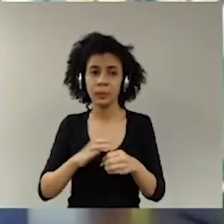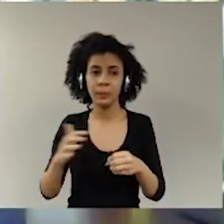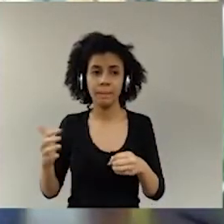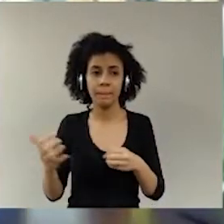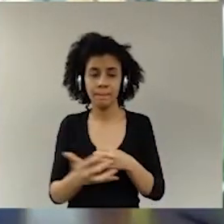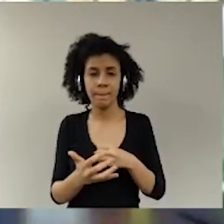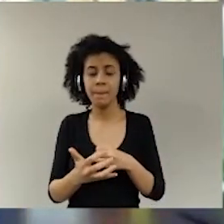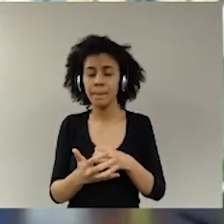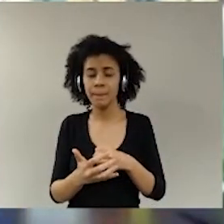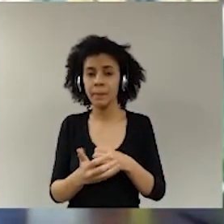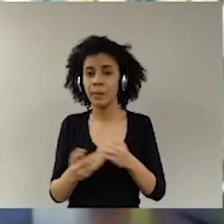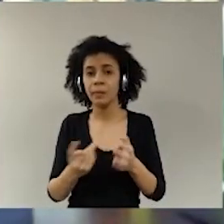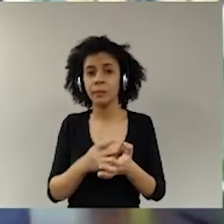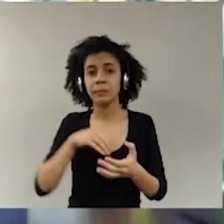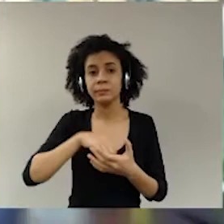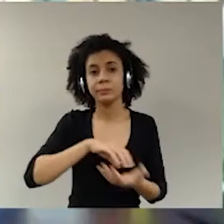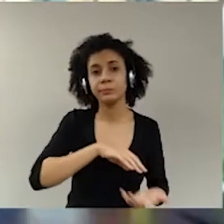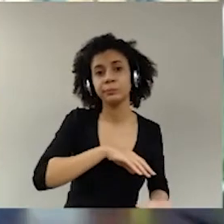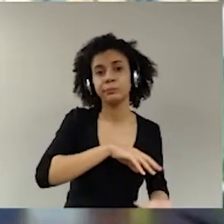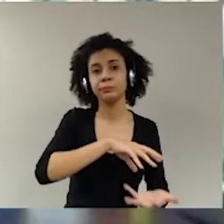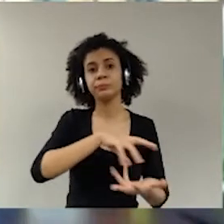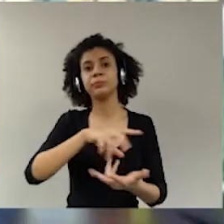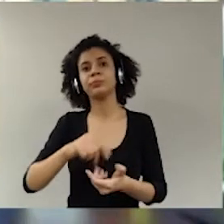que tomou conta do mundo,